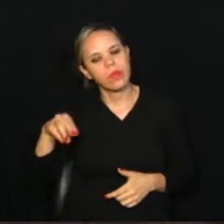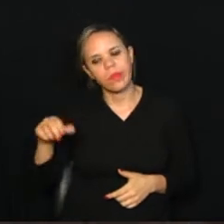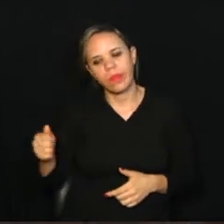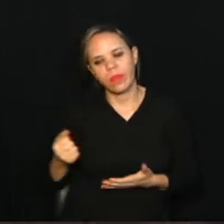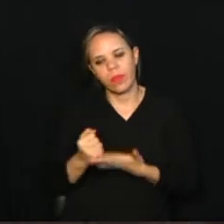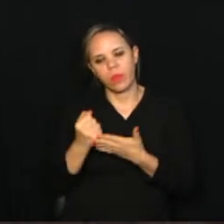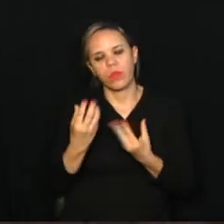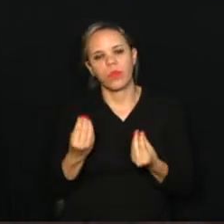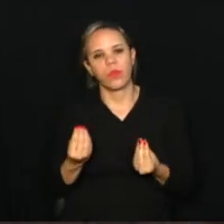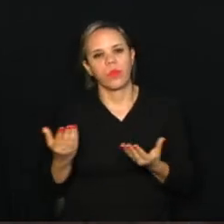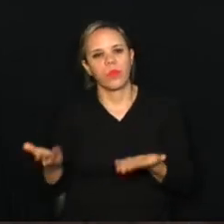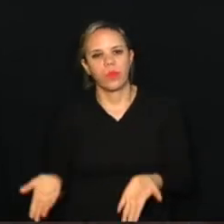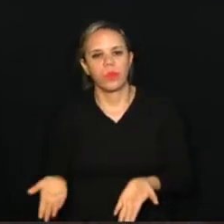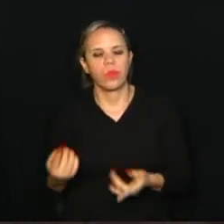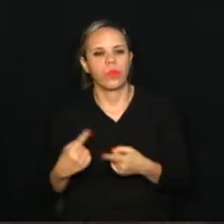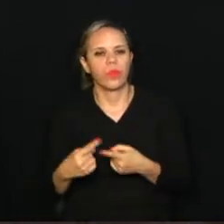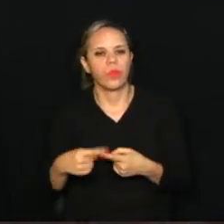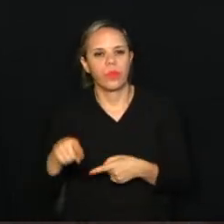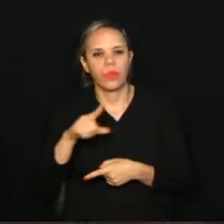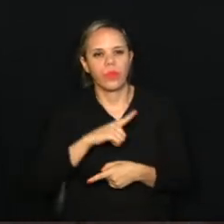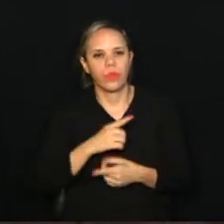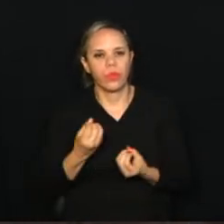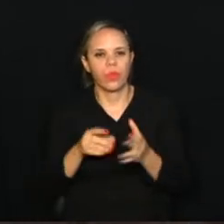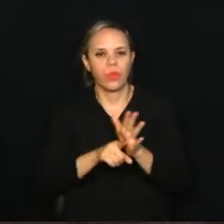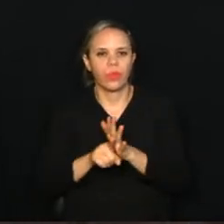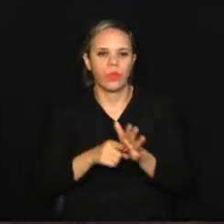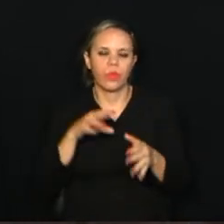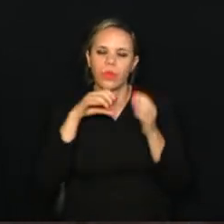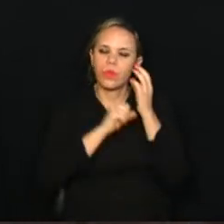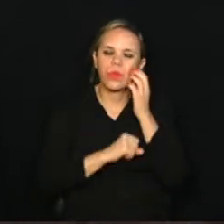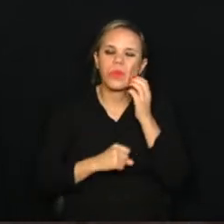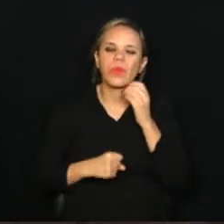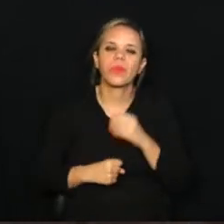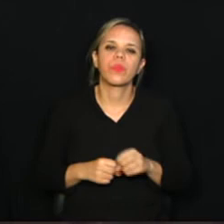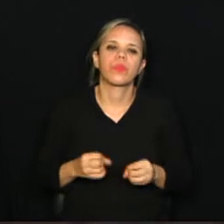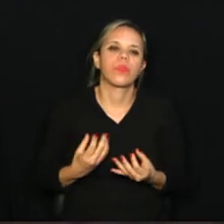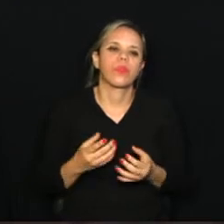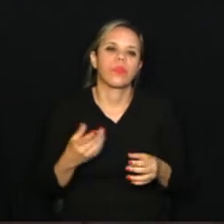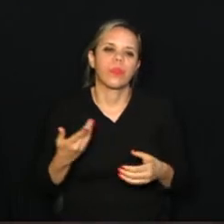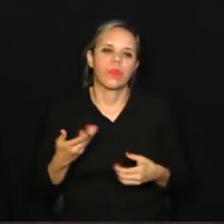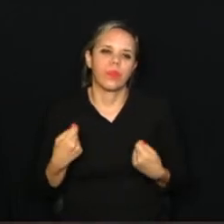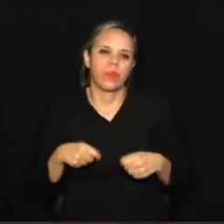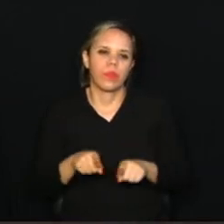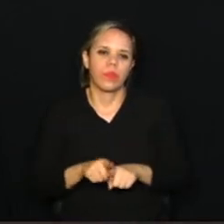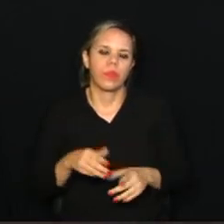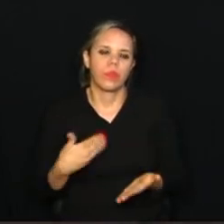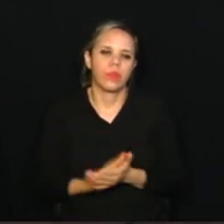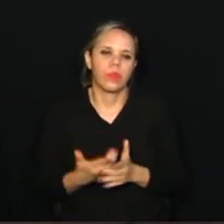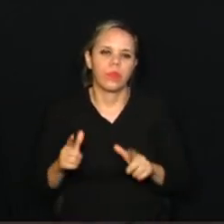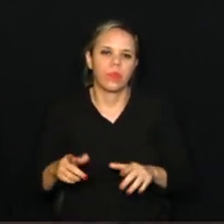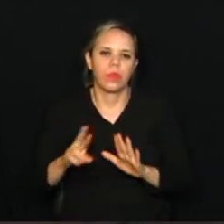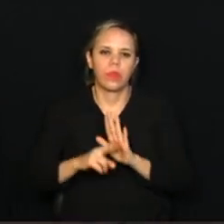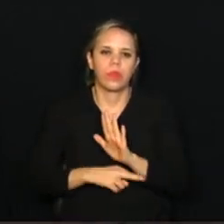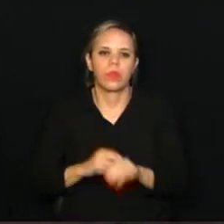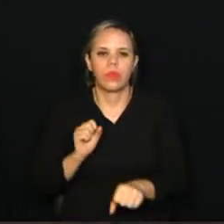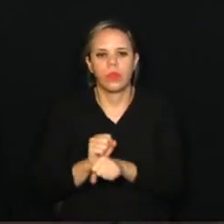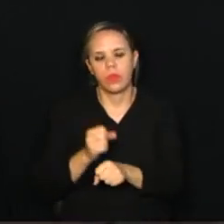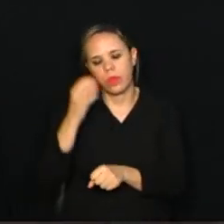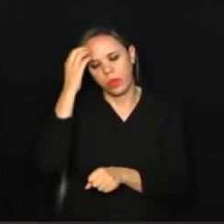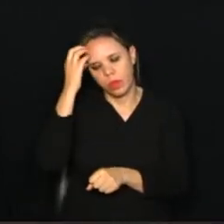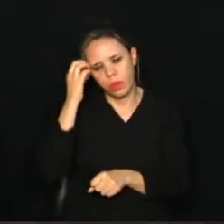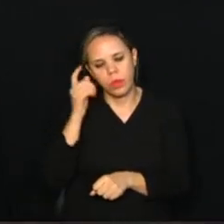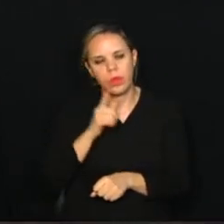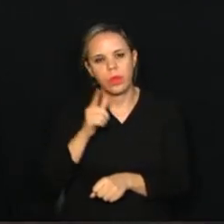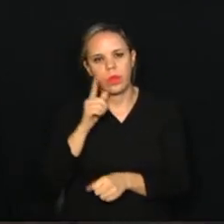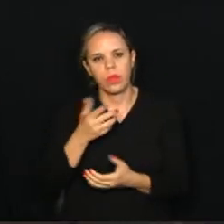ajuda muito, porque quando você tem a informação rápida, a informação precisa, até onde está o protocolo parado, a gente